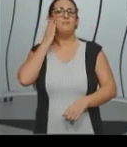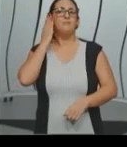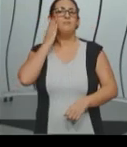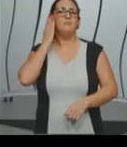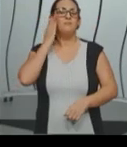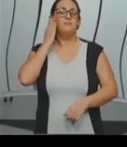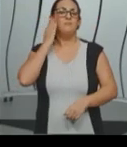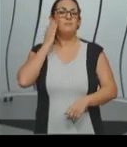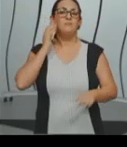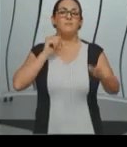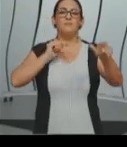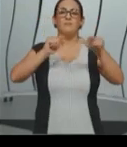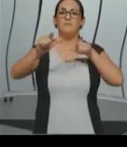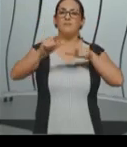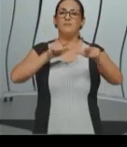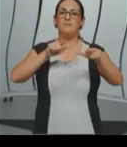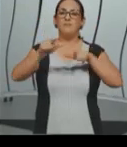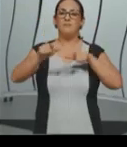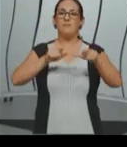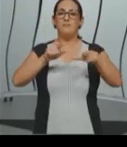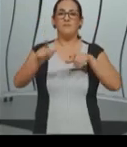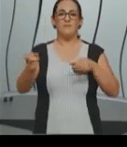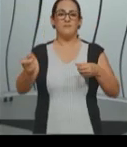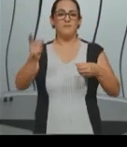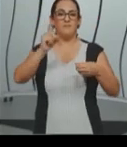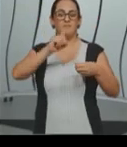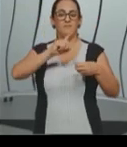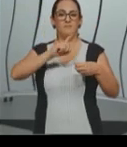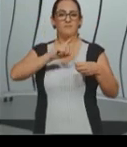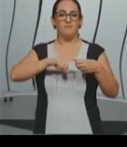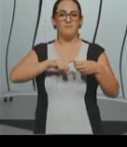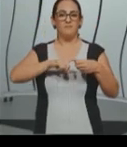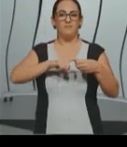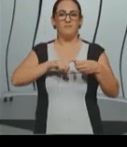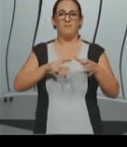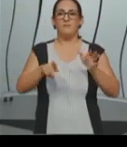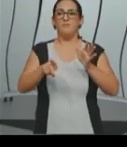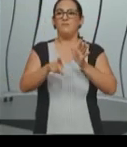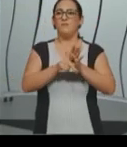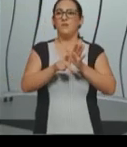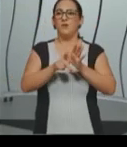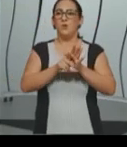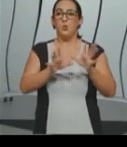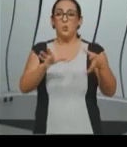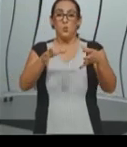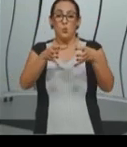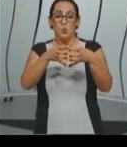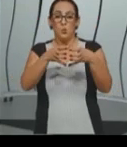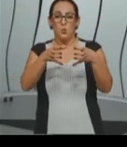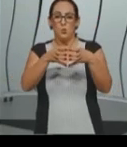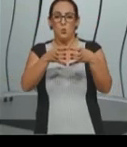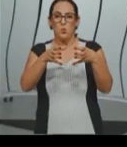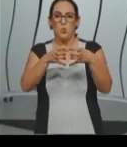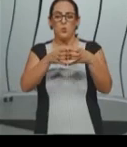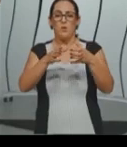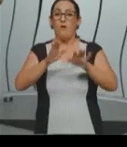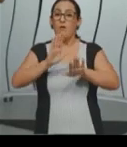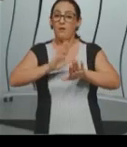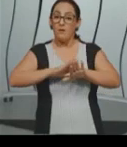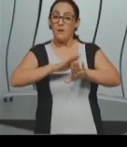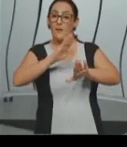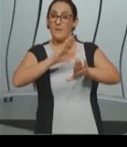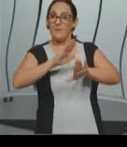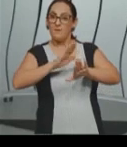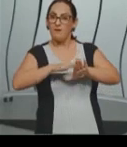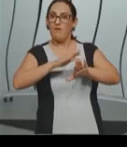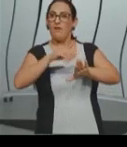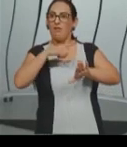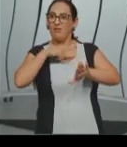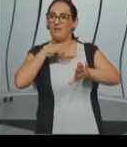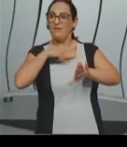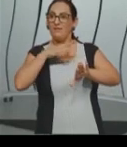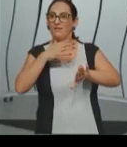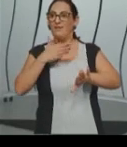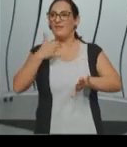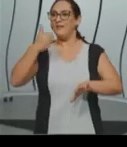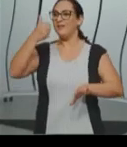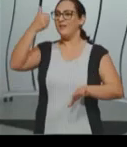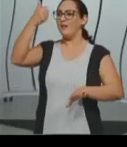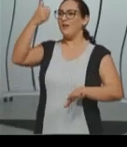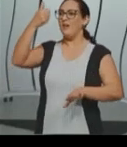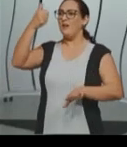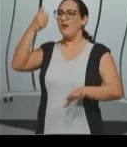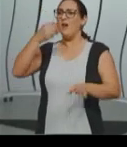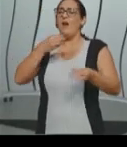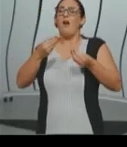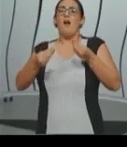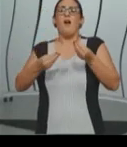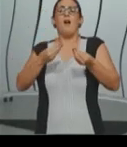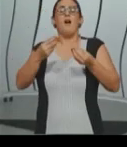o trabalho ele está muito voltado, claro, né, à acumulação, quanto mais melhor, né, a esse exercer o poder